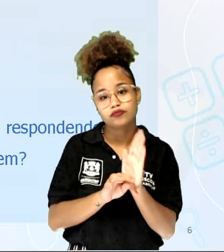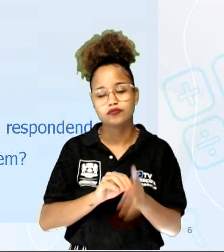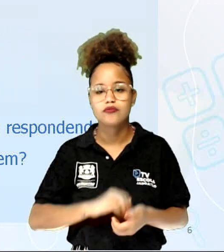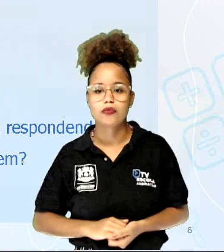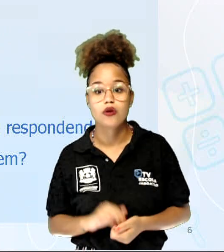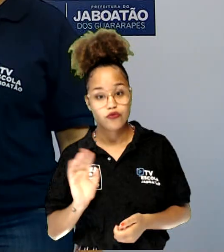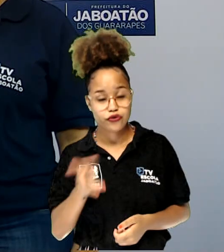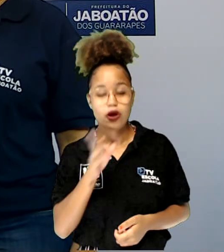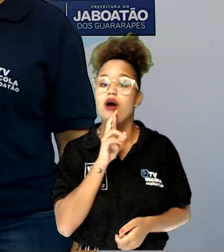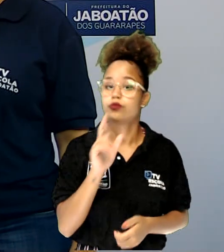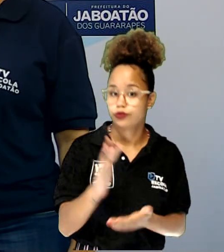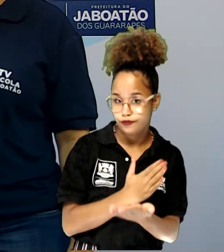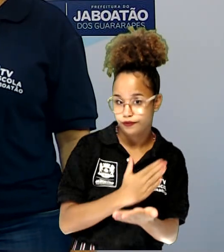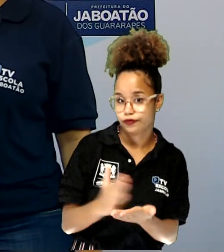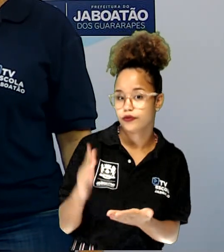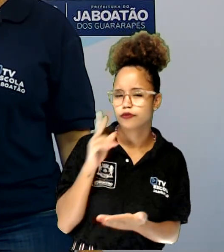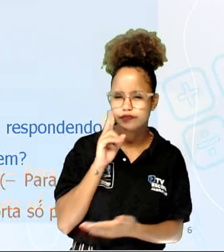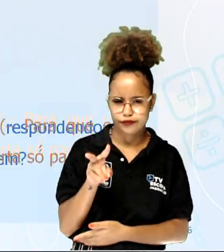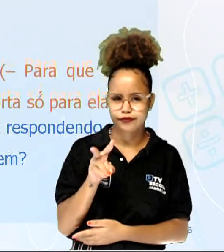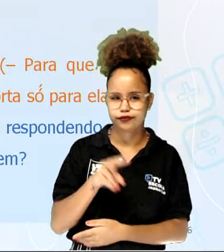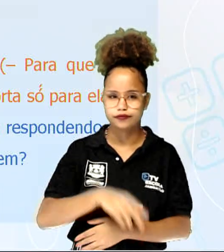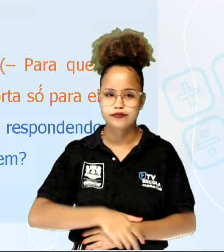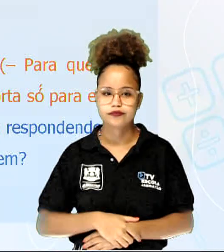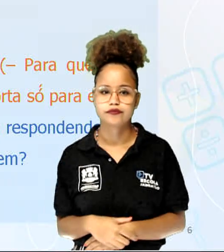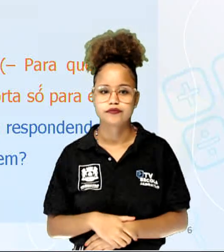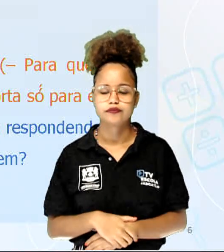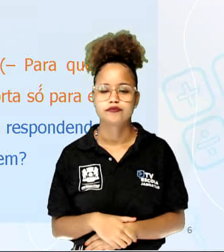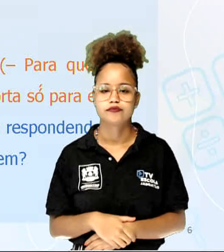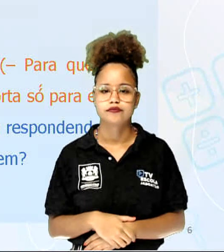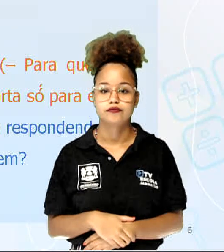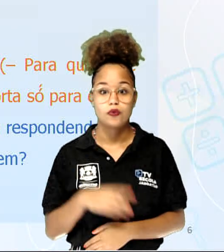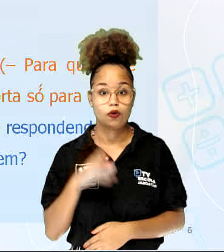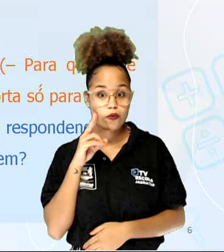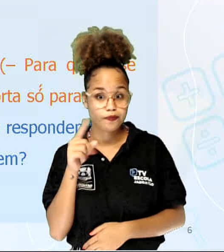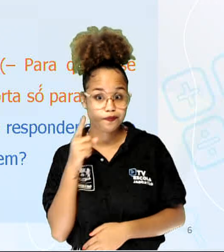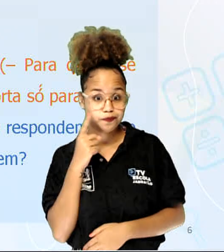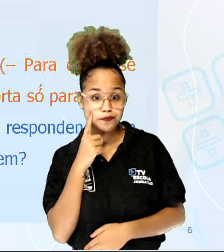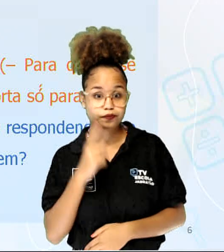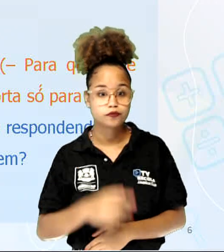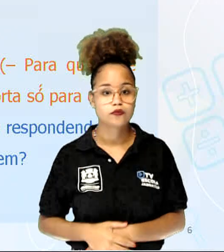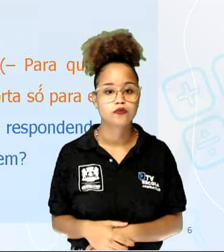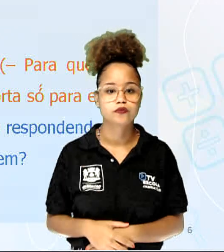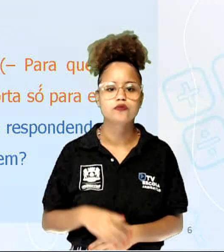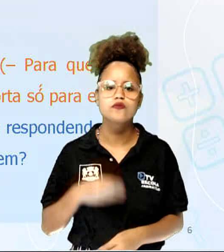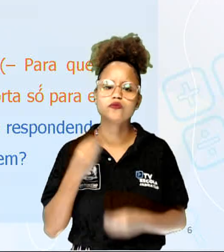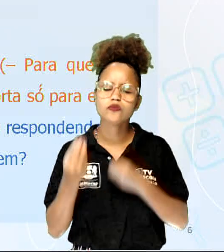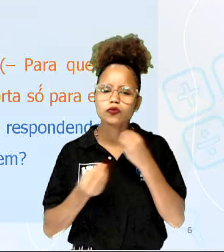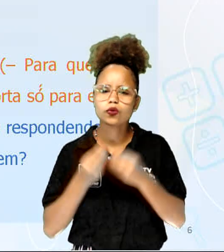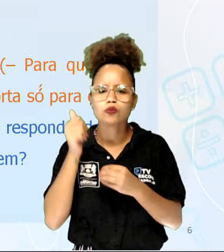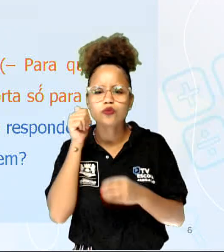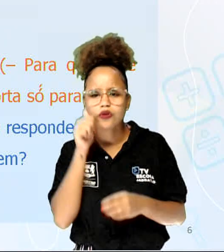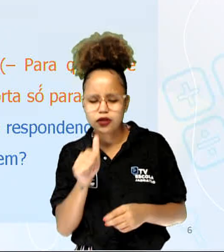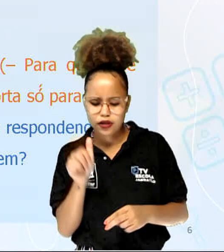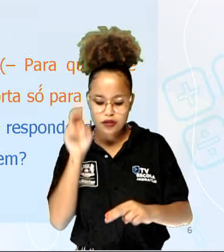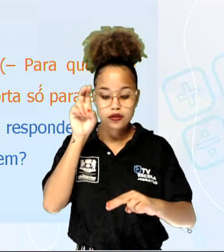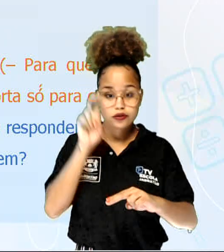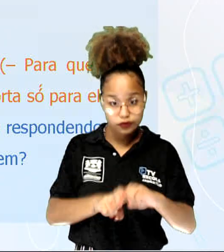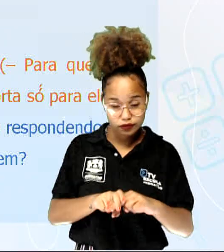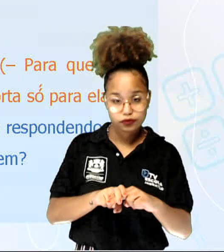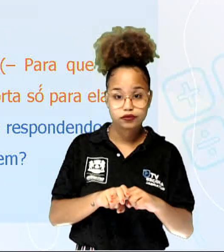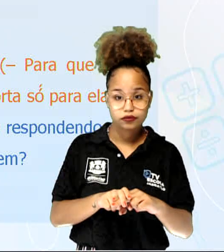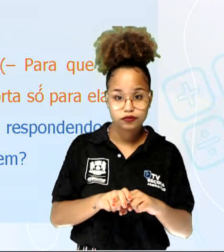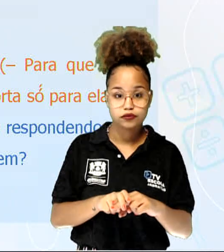algumas respostas. Vamos lá conferir? Olha aí, a maneira de se acomodar no assento do